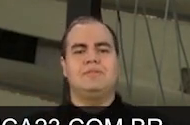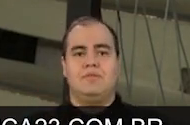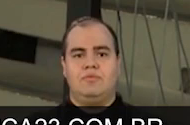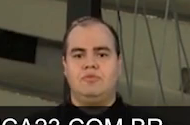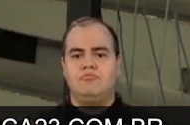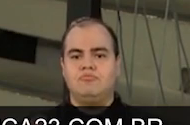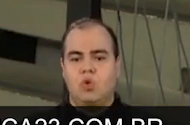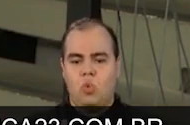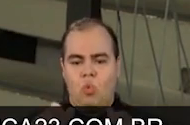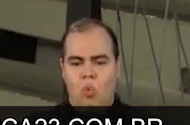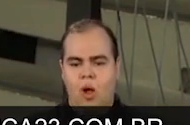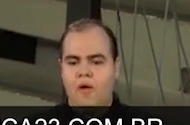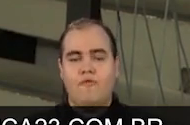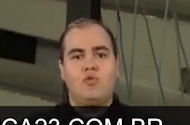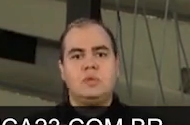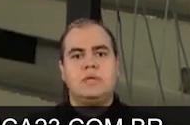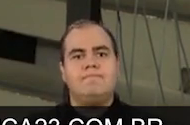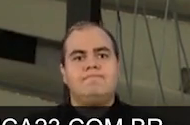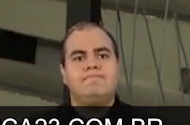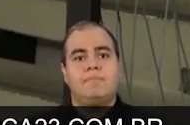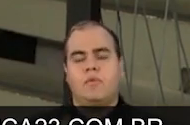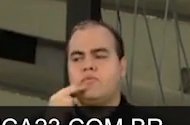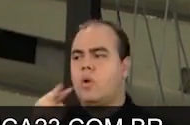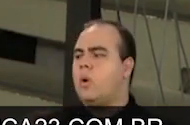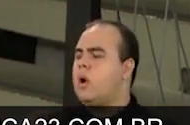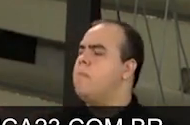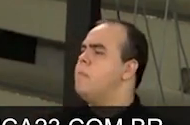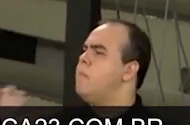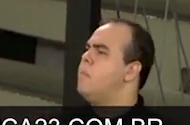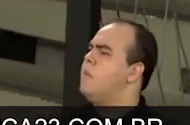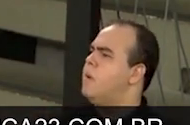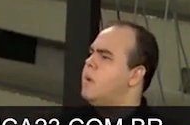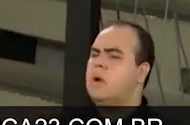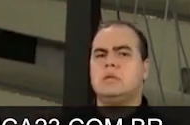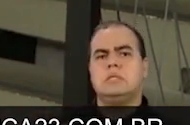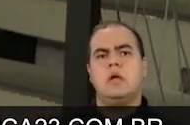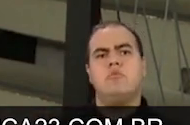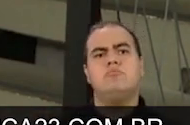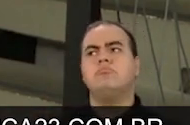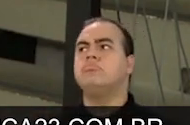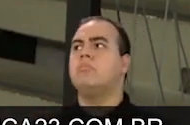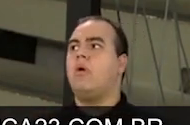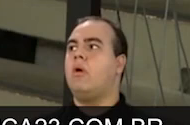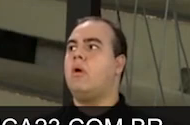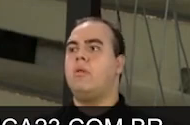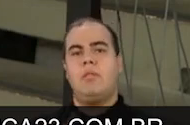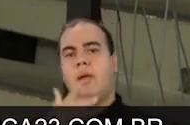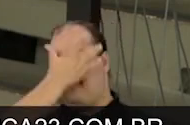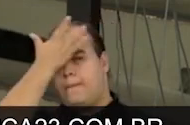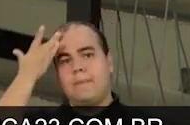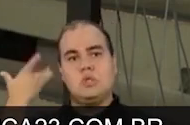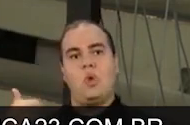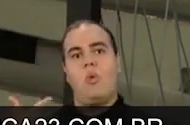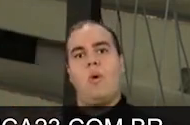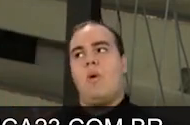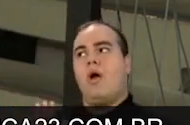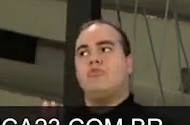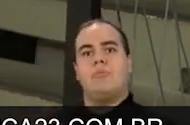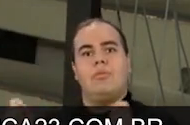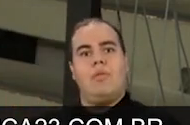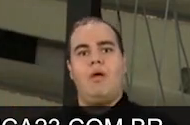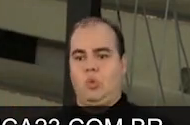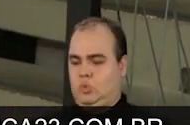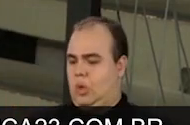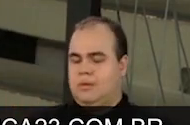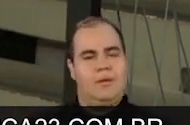num lugar, mesmo que você não esteja passando pela situação, você olha e você fala, pô, se eu estiver passando, eu sei que tem alguém que eu possa contar. Você não está sozinha,